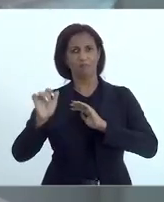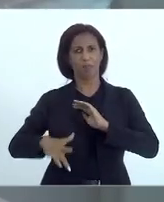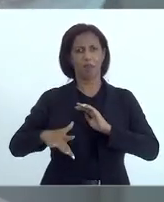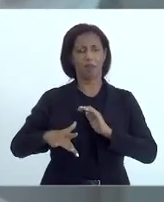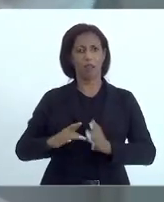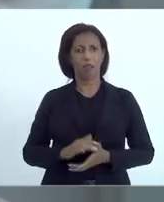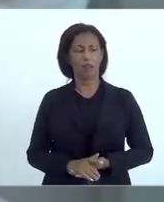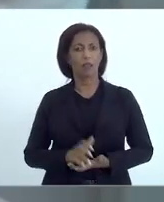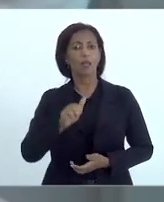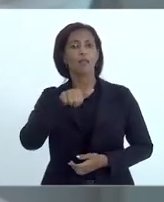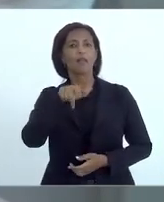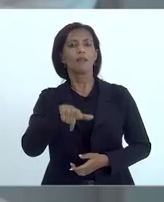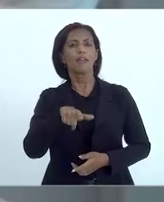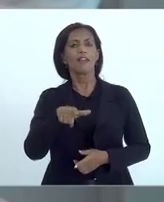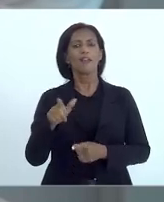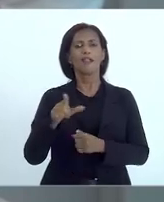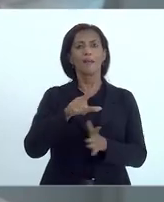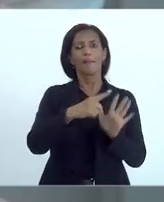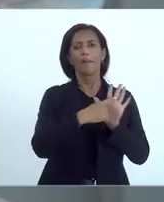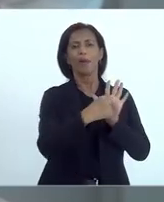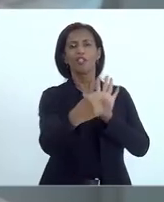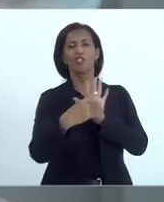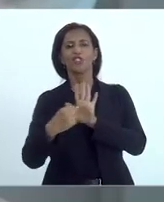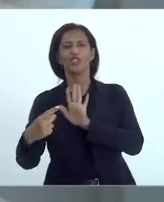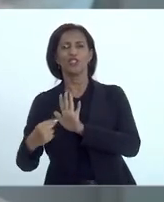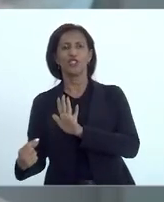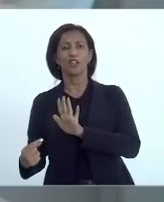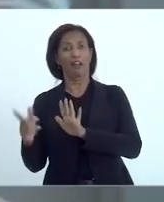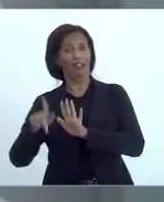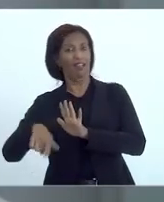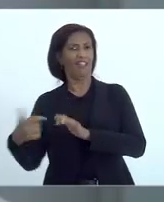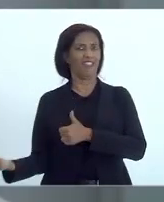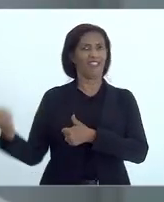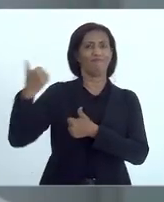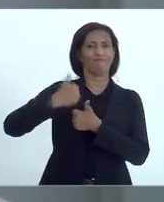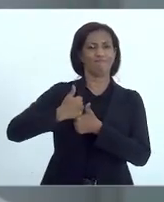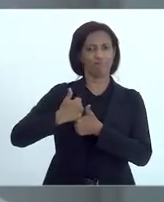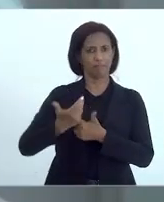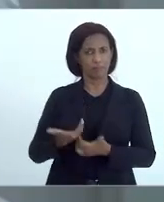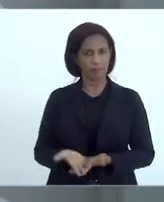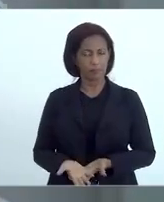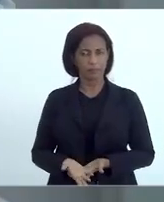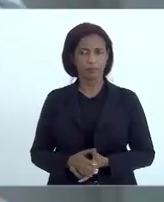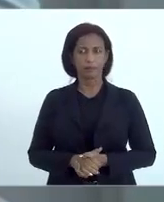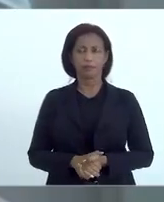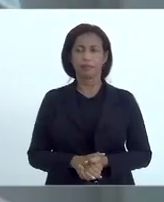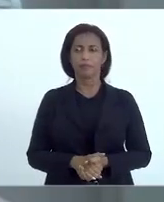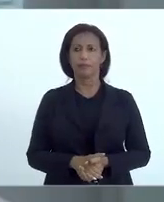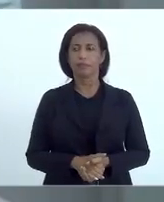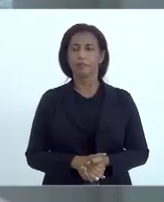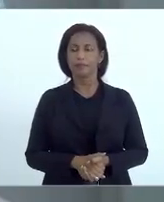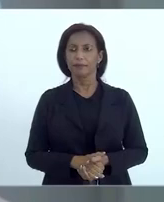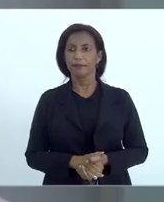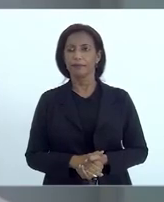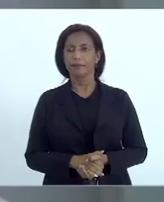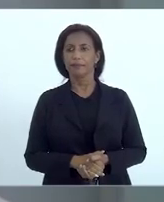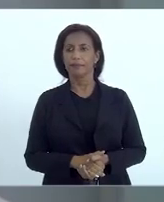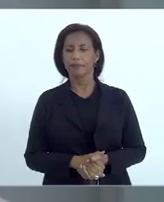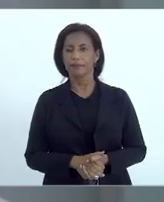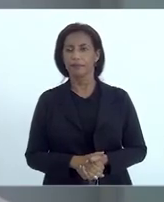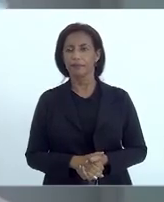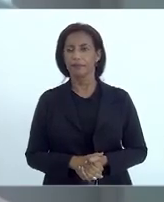é que indica é posto para concluído Tá sim vou concluir obrigado e aí o deputado